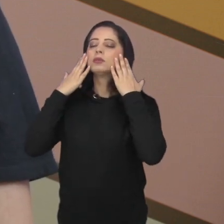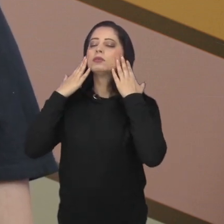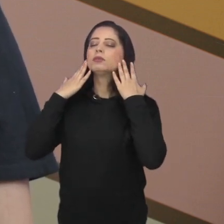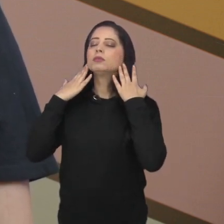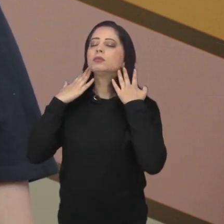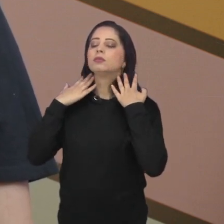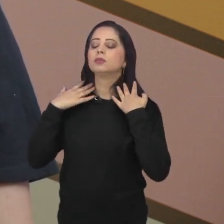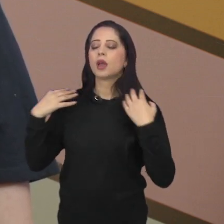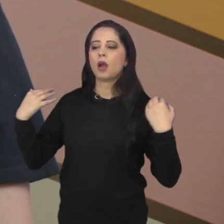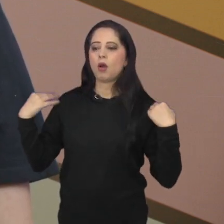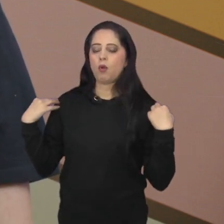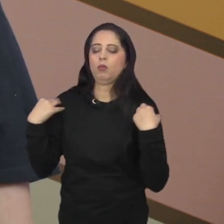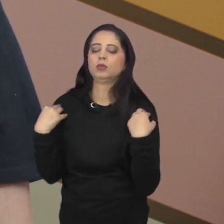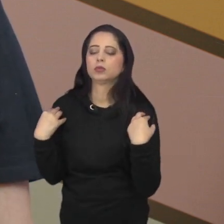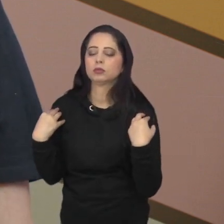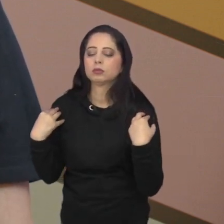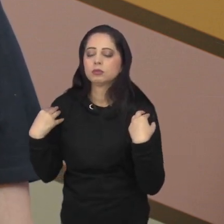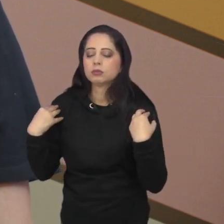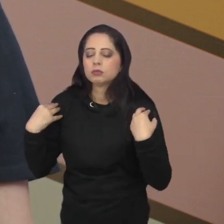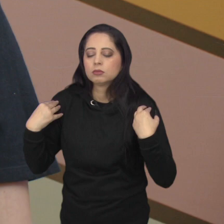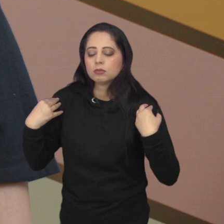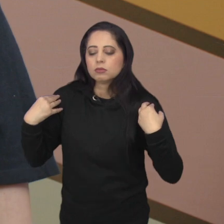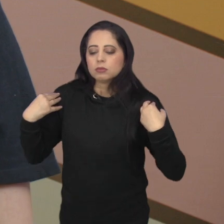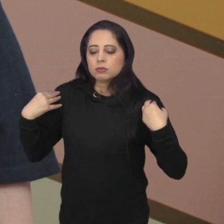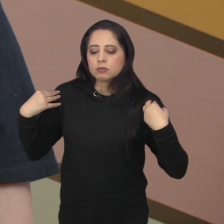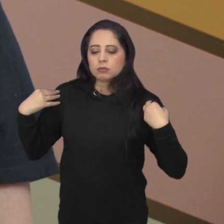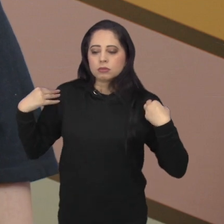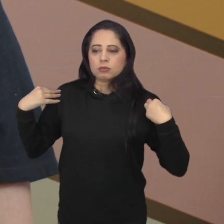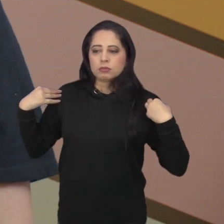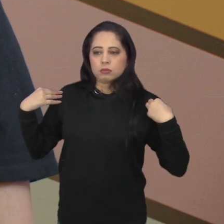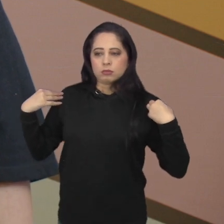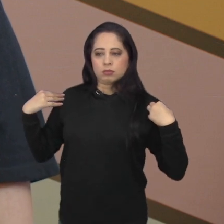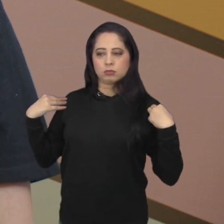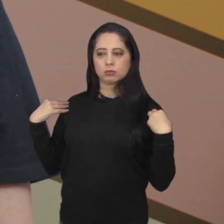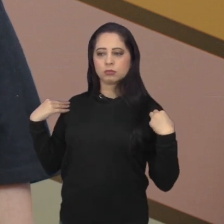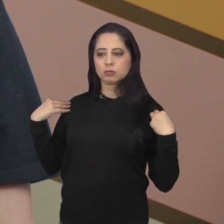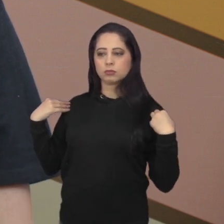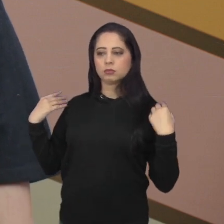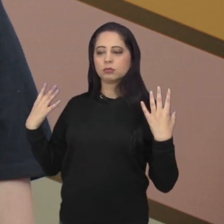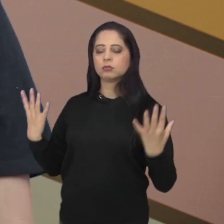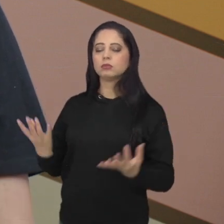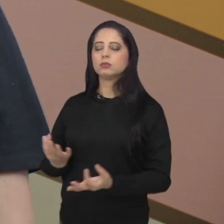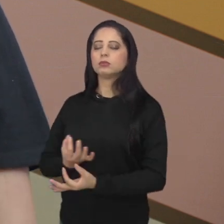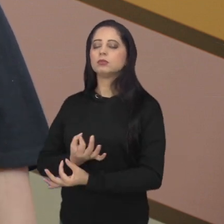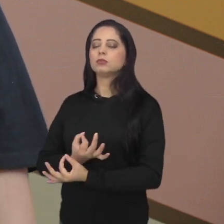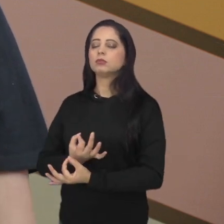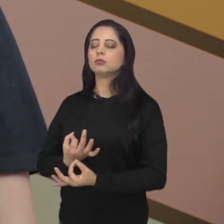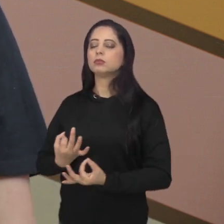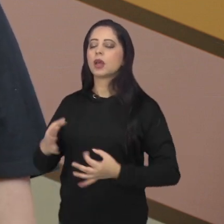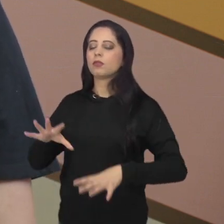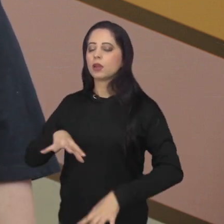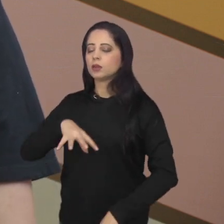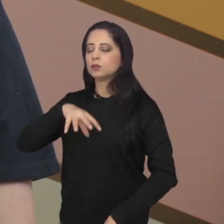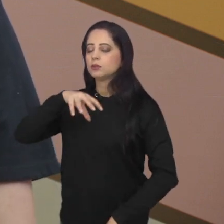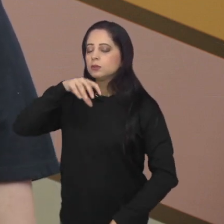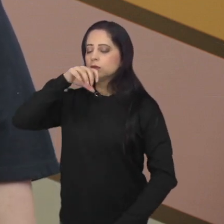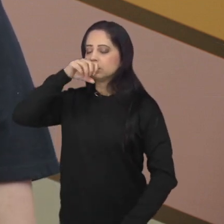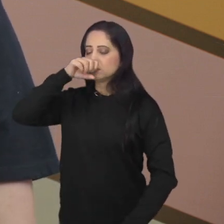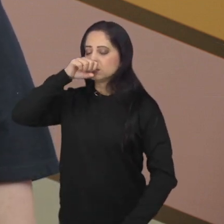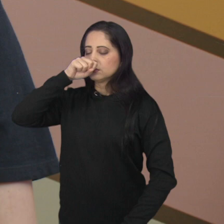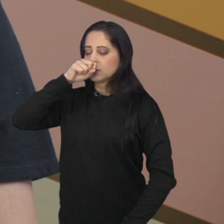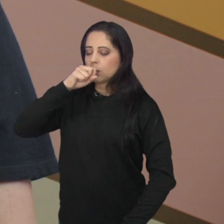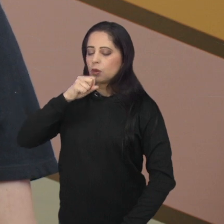face, relaxar os ombros, a gente tem muita tensão acumulada durante o dia. Eu vou